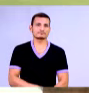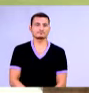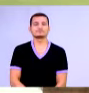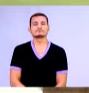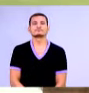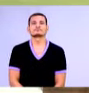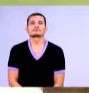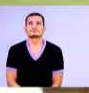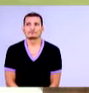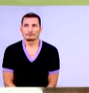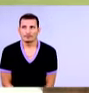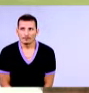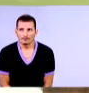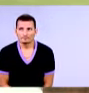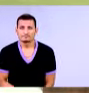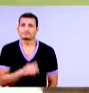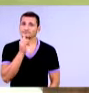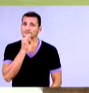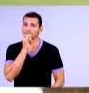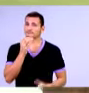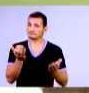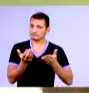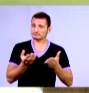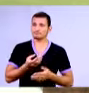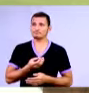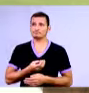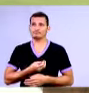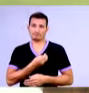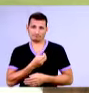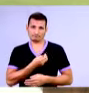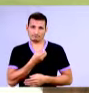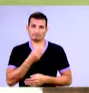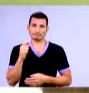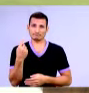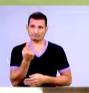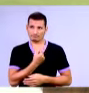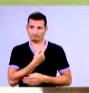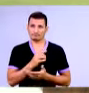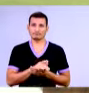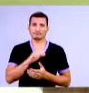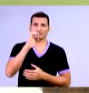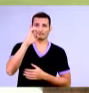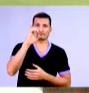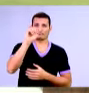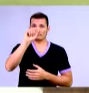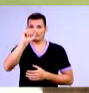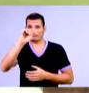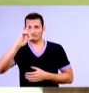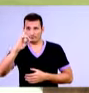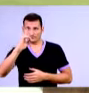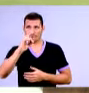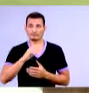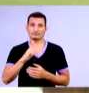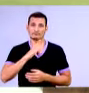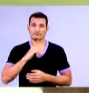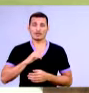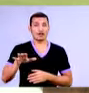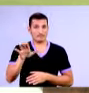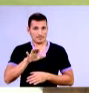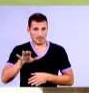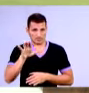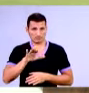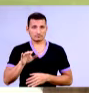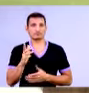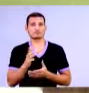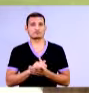podemos. Um exemplo que nós estamos vivenciando nesse momento, que vem sendo vivenciado com esse modelo EAD, é exatamente esse. Nós temos um ambiente virtual de aprendizagem